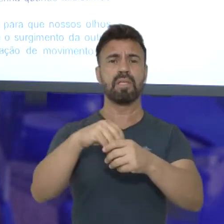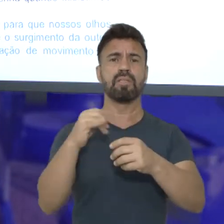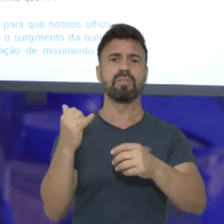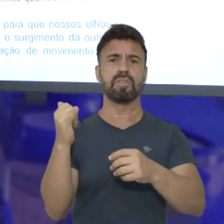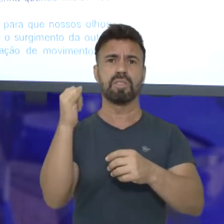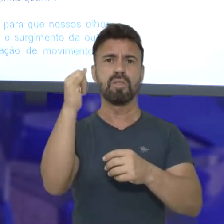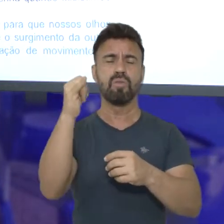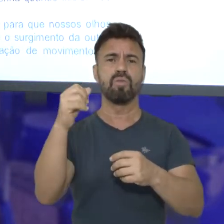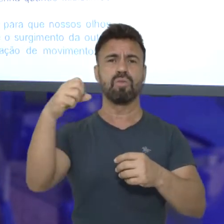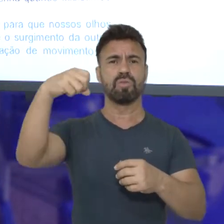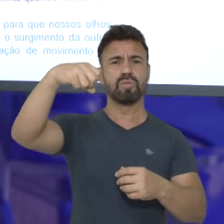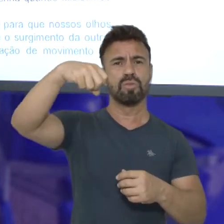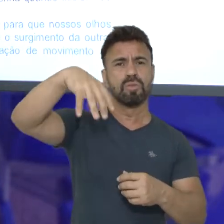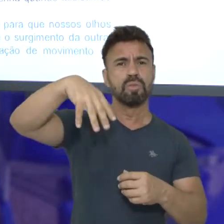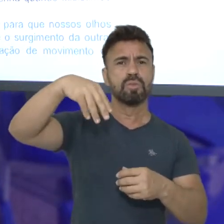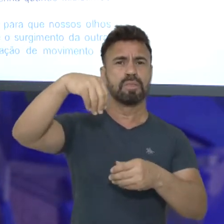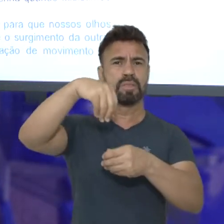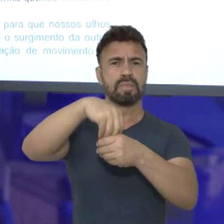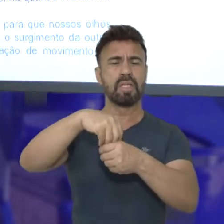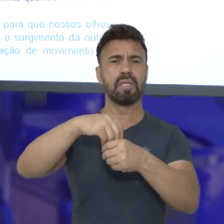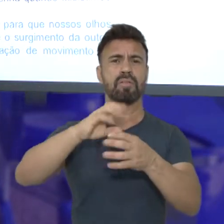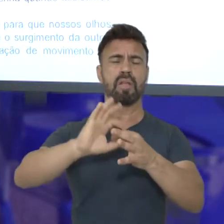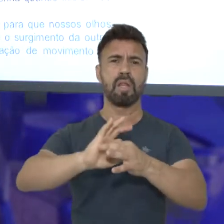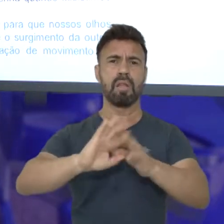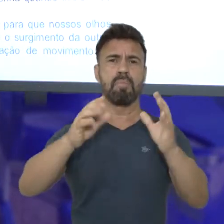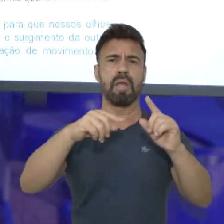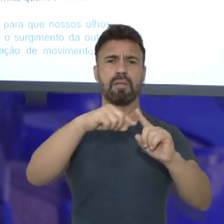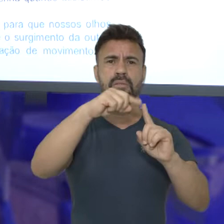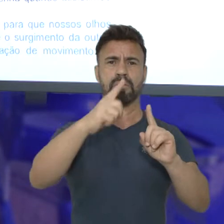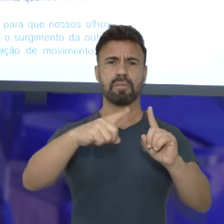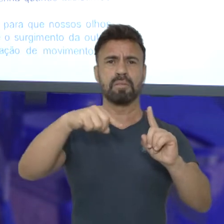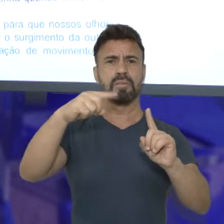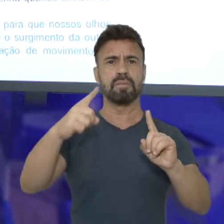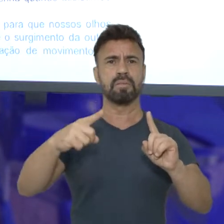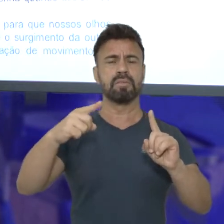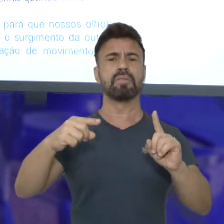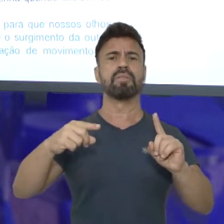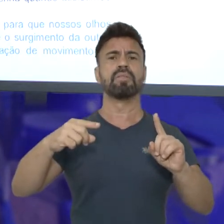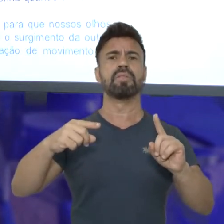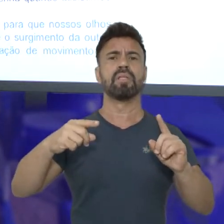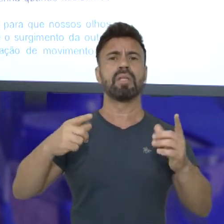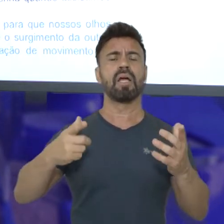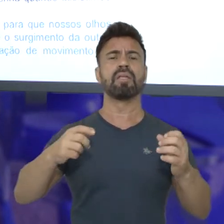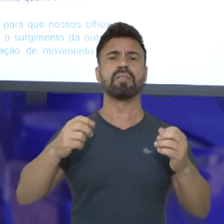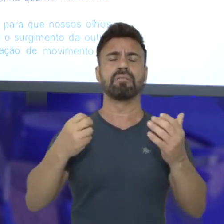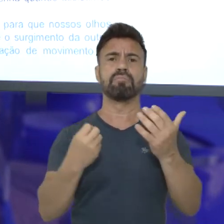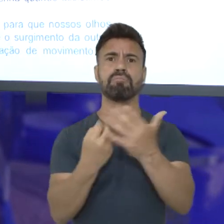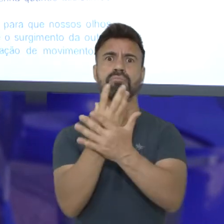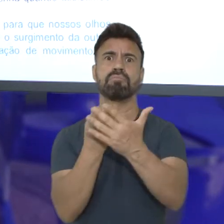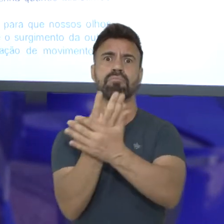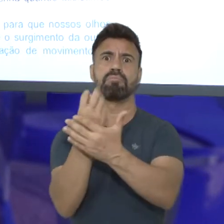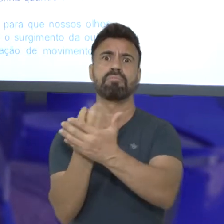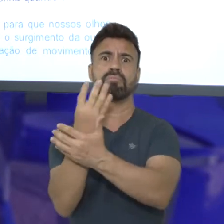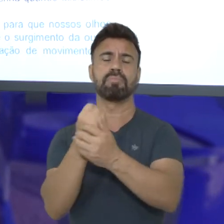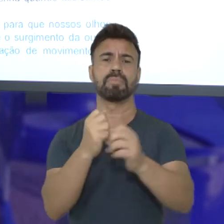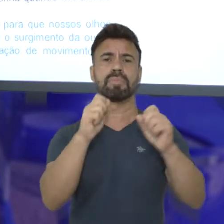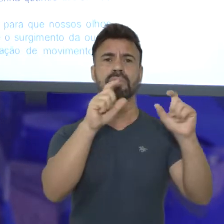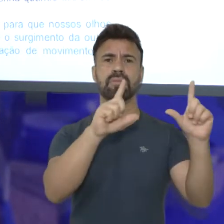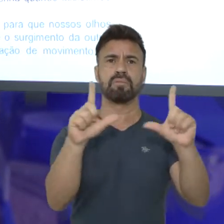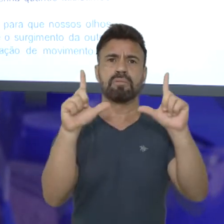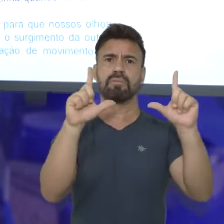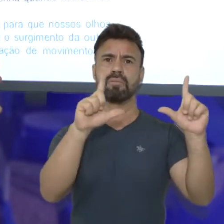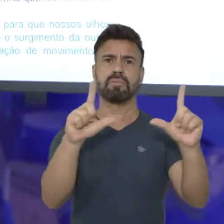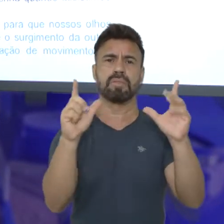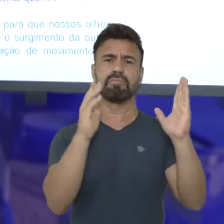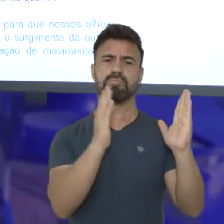que vai gerar luz, e essa luz vai liberar ondas eletromagnéticas, e aí as imagens elas vão se formando uma após